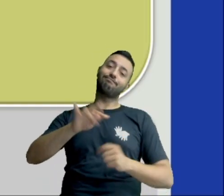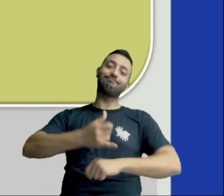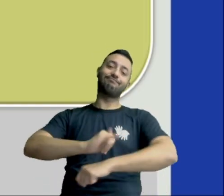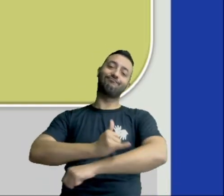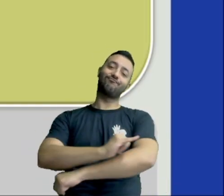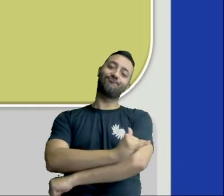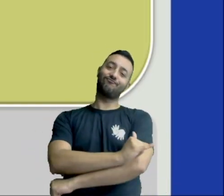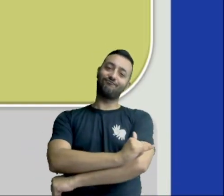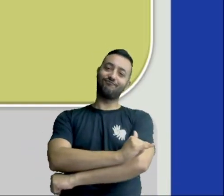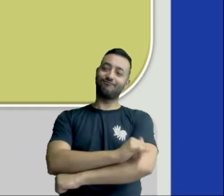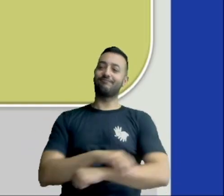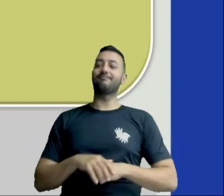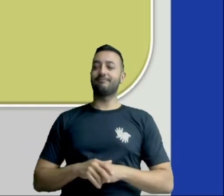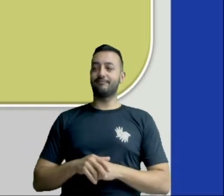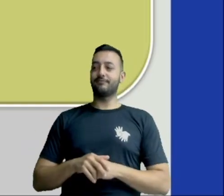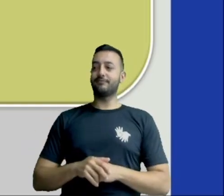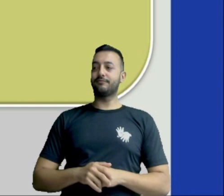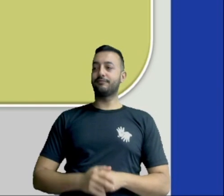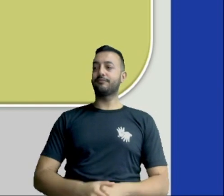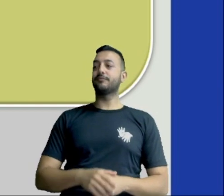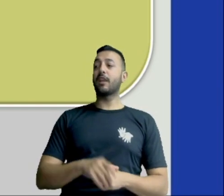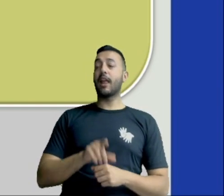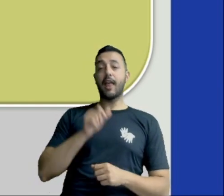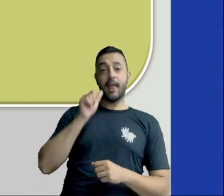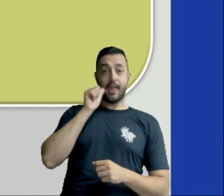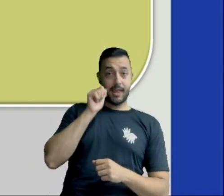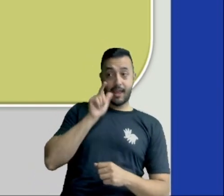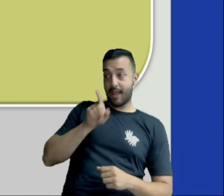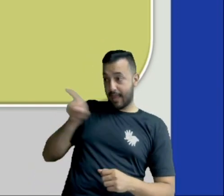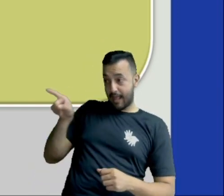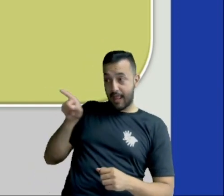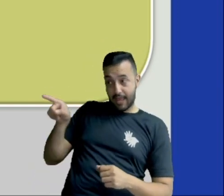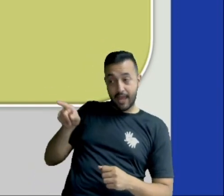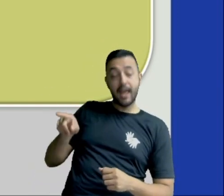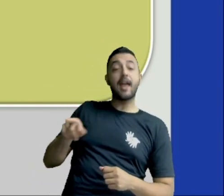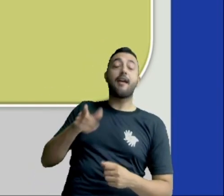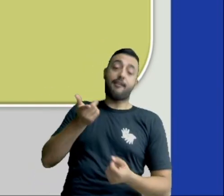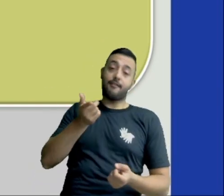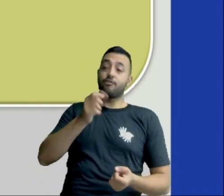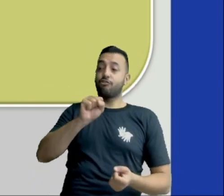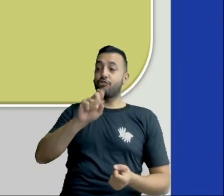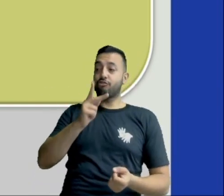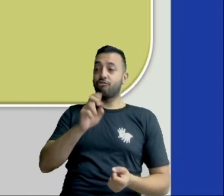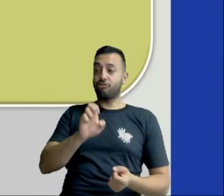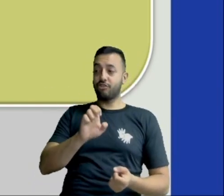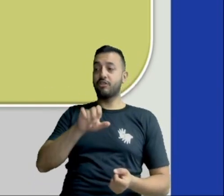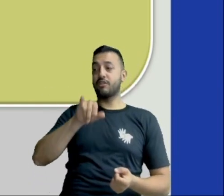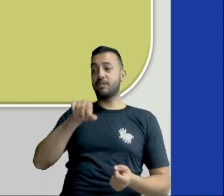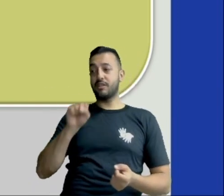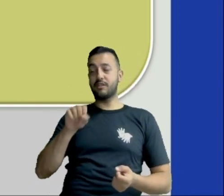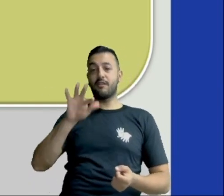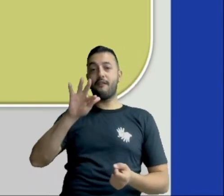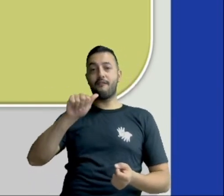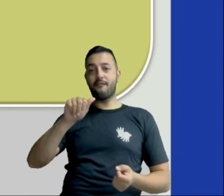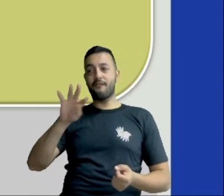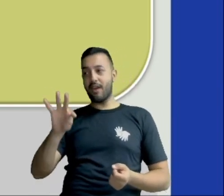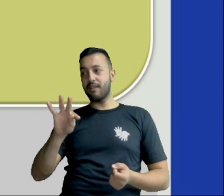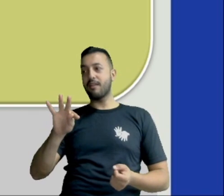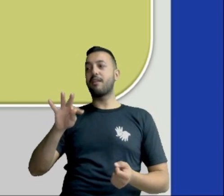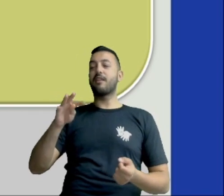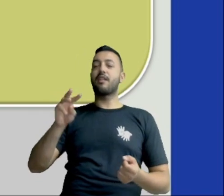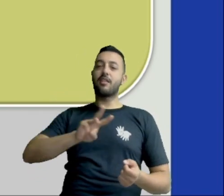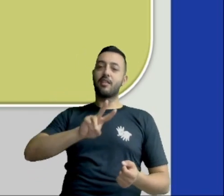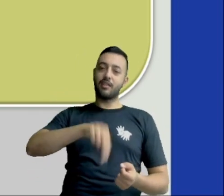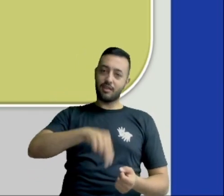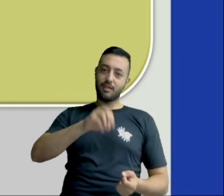é gordo ou gorda. She is fat now. Ela está gorda agora. Agora, eu quero dizer